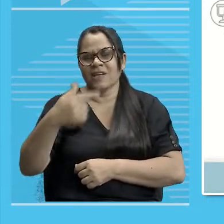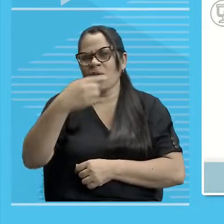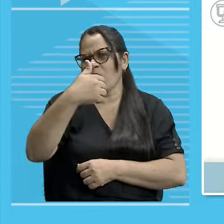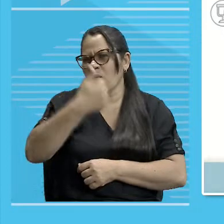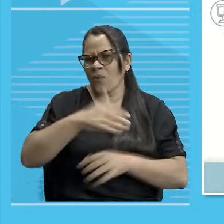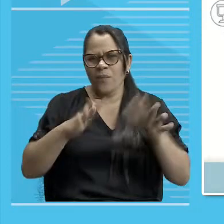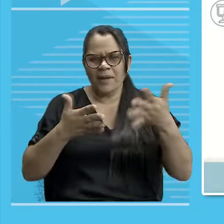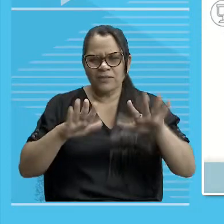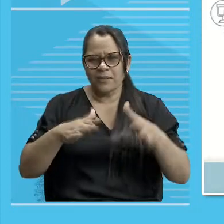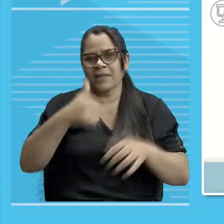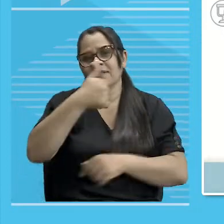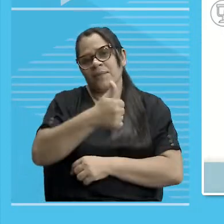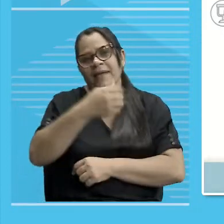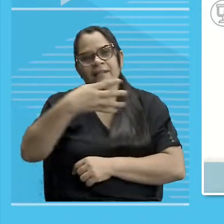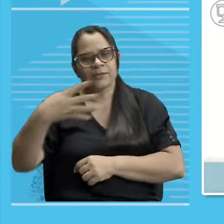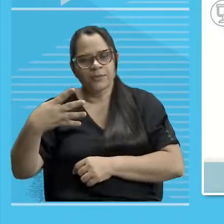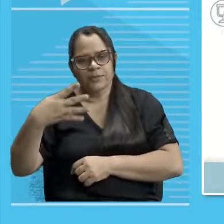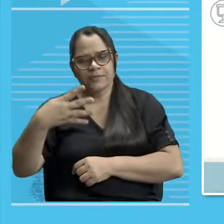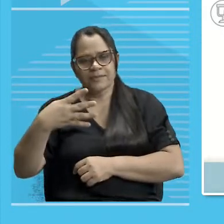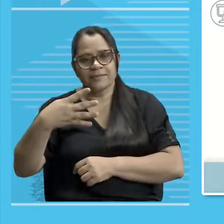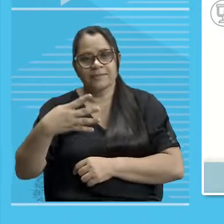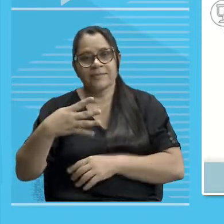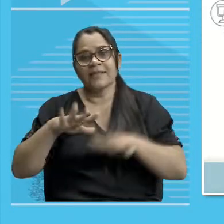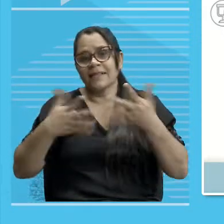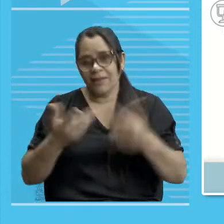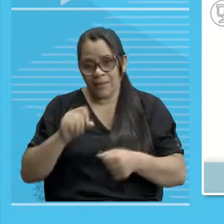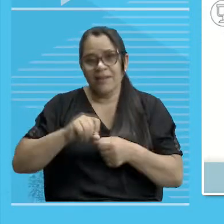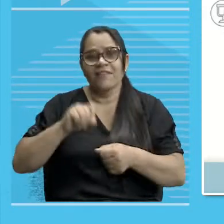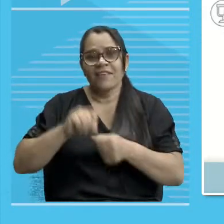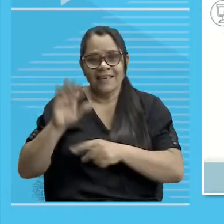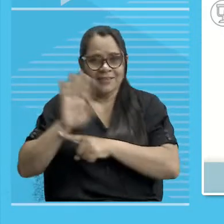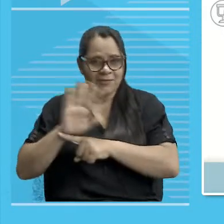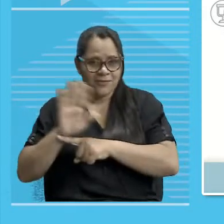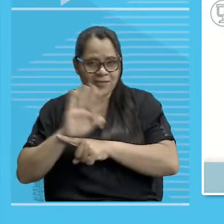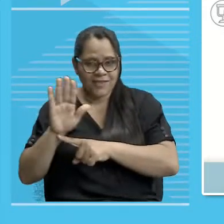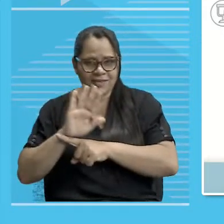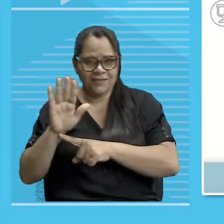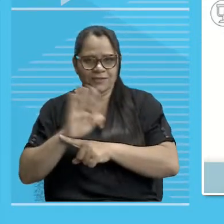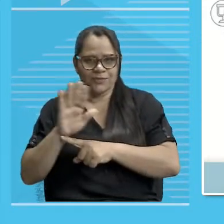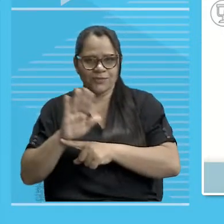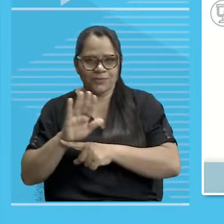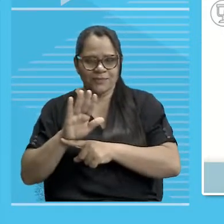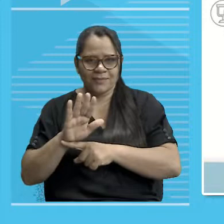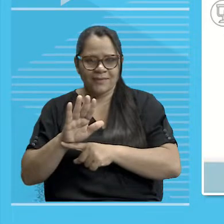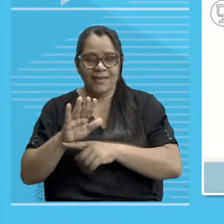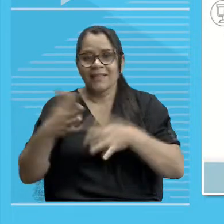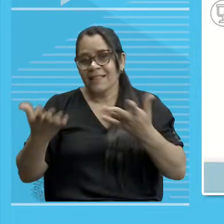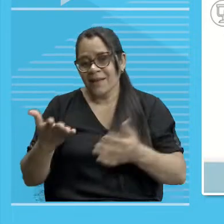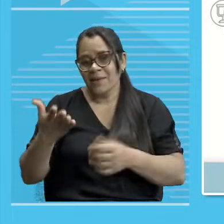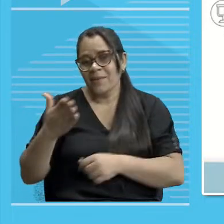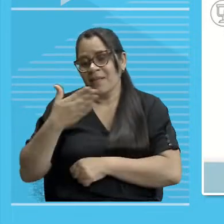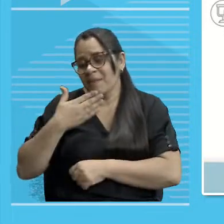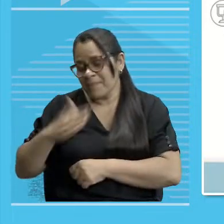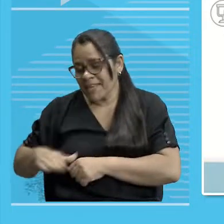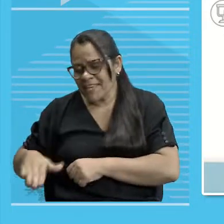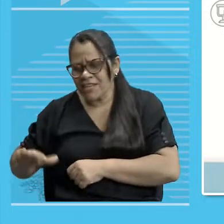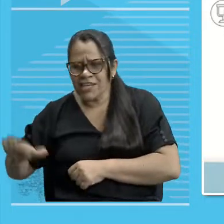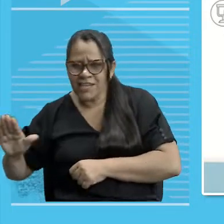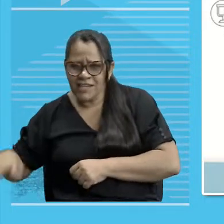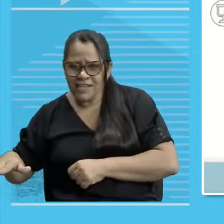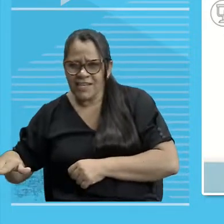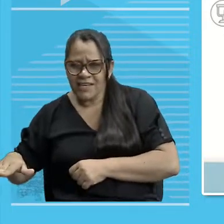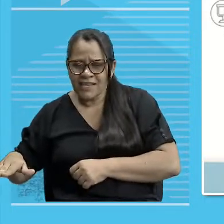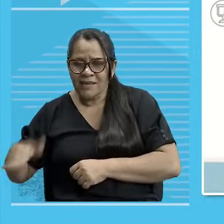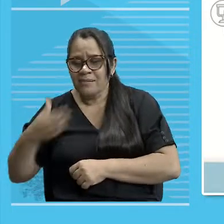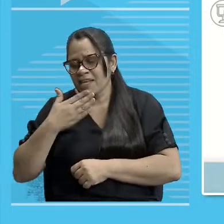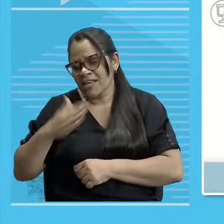tinha entre 12 e 14 anos. E ele fez um vídeo, rapaz. E ele é pequenininho, menor do que eu, tem 1,60m. Ele era pequenininho, menor do